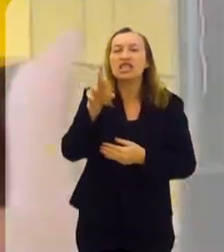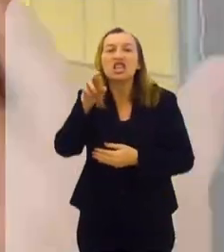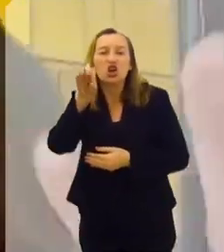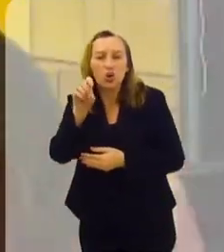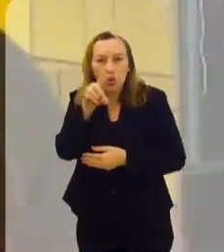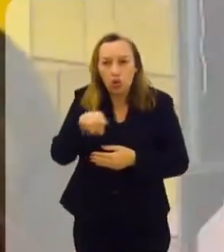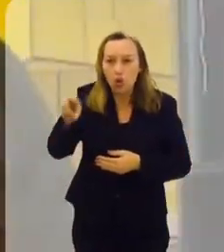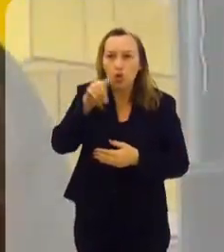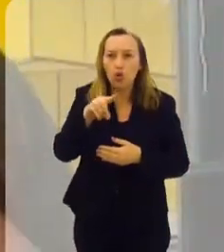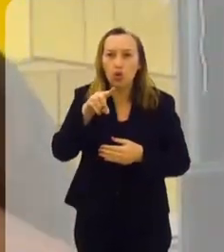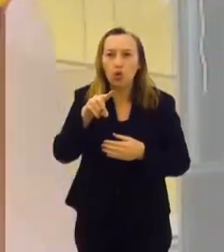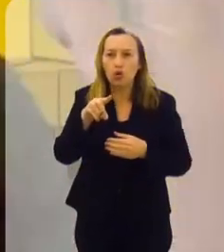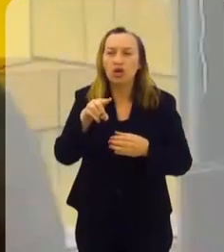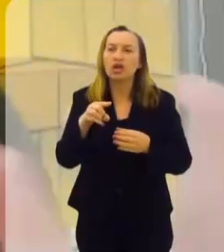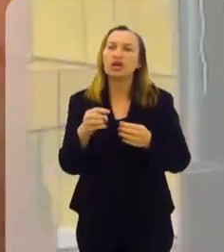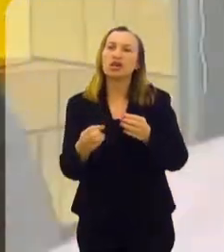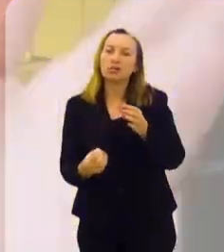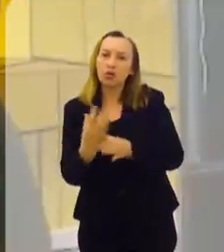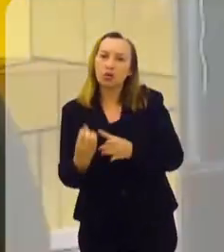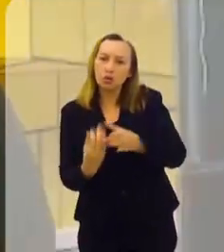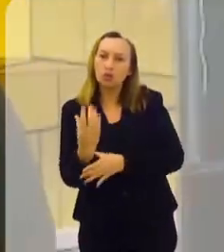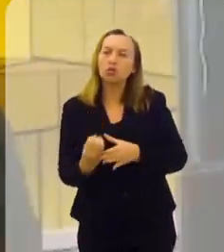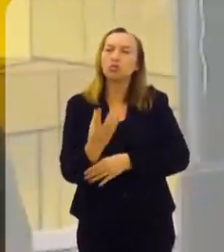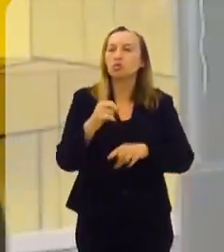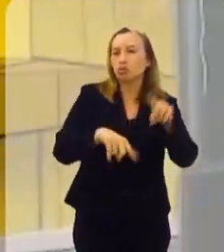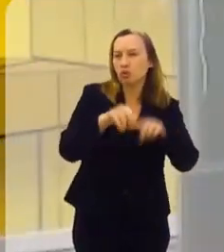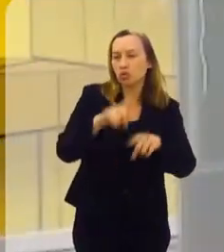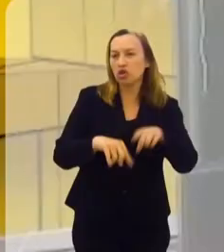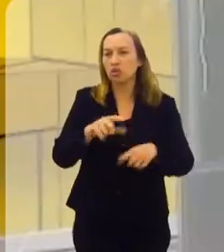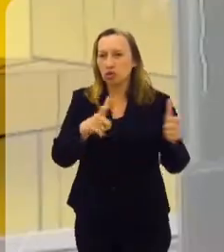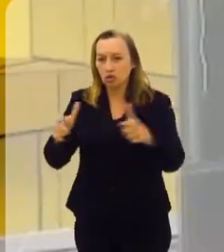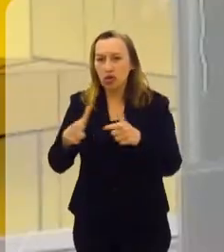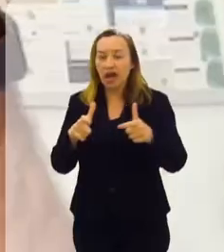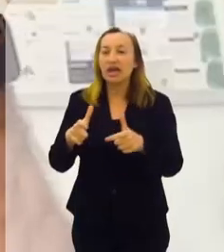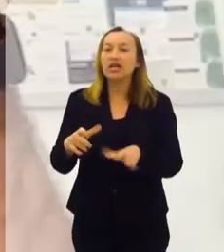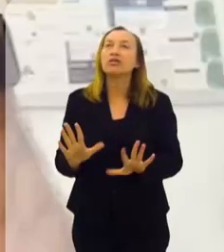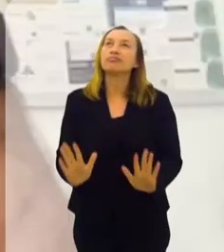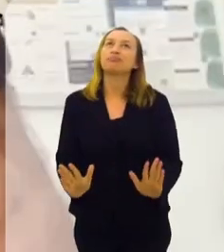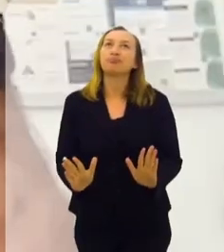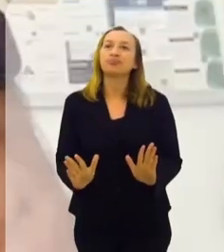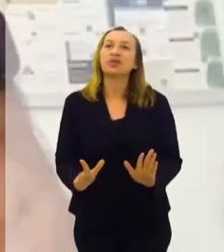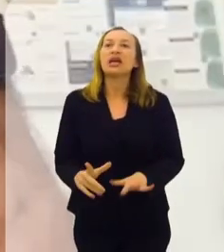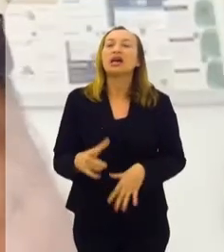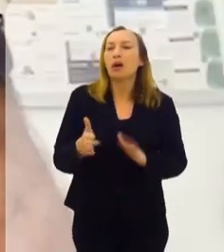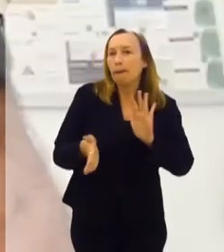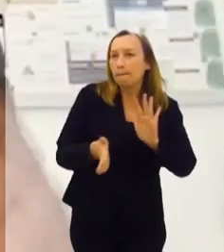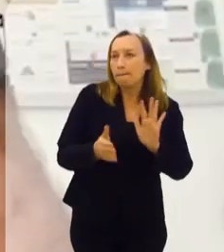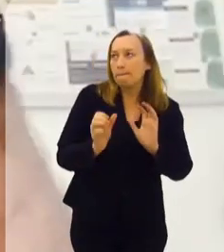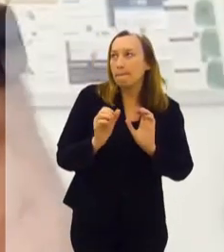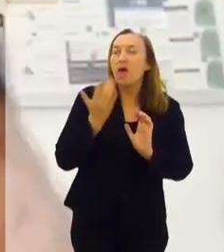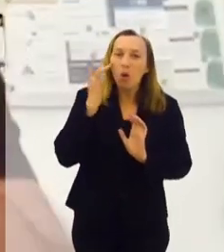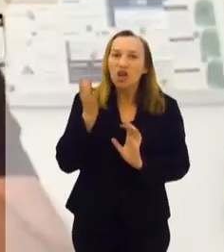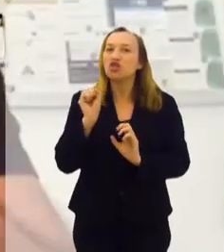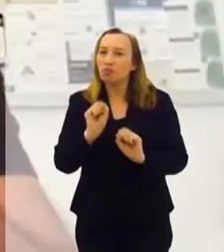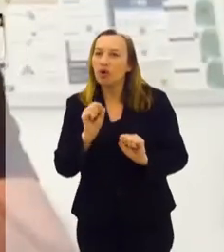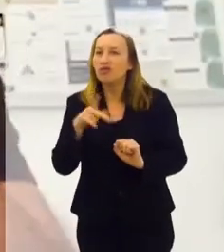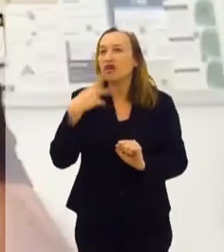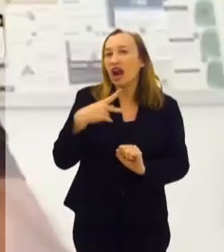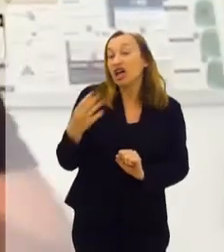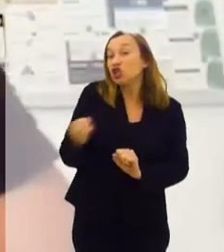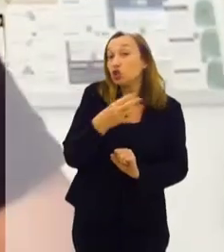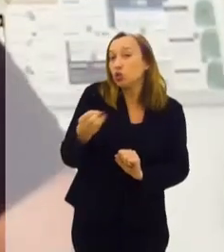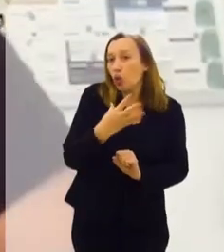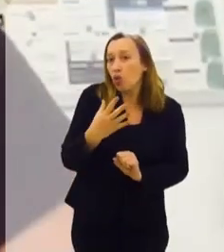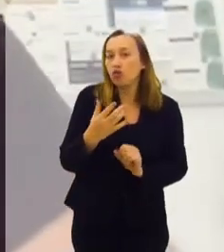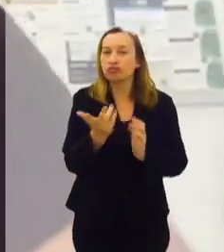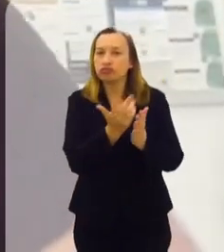bem alimentado, né, gera muitos frutos até em outros setores, como o Léo colocou. E a gente tem, acho que eu posso falar de